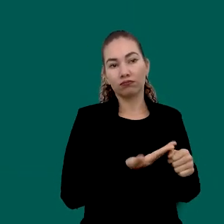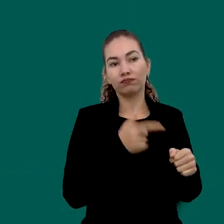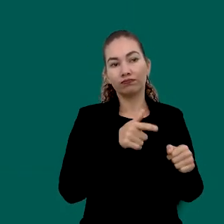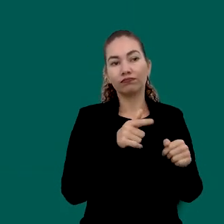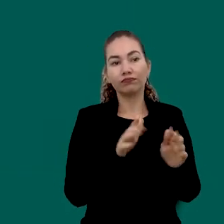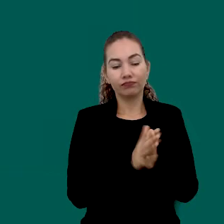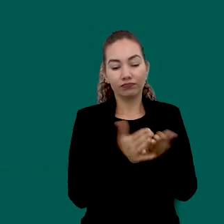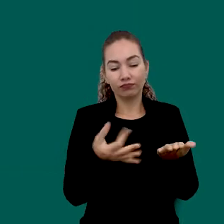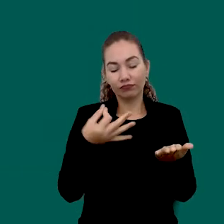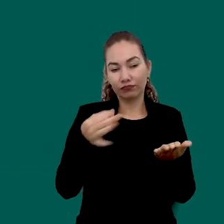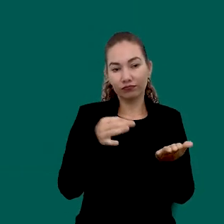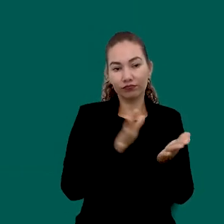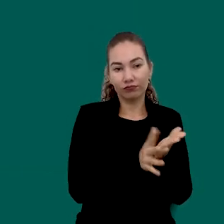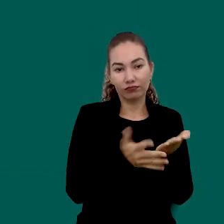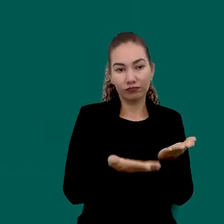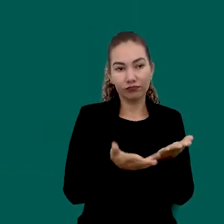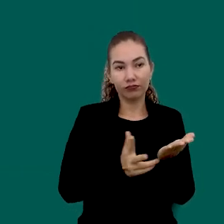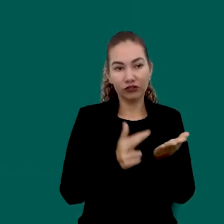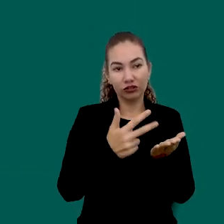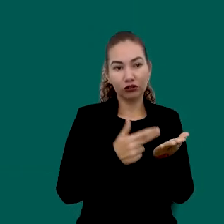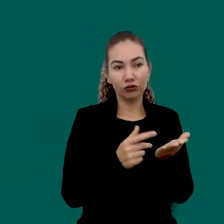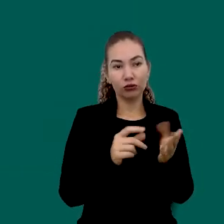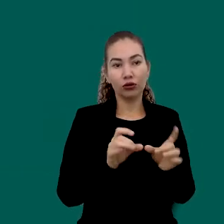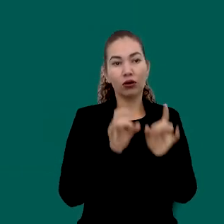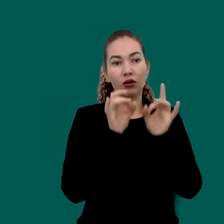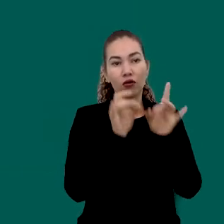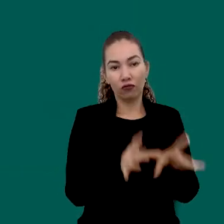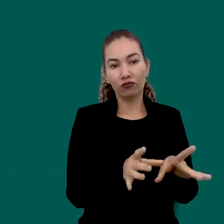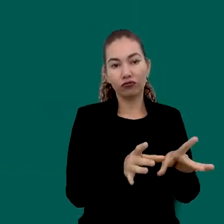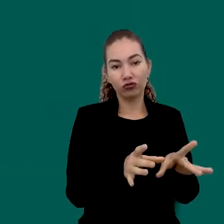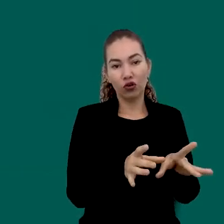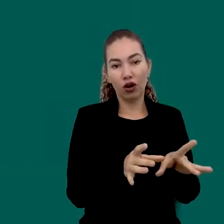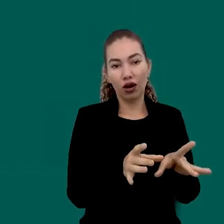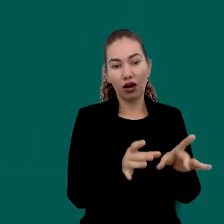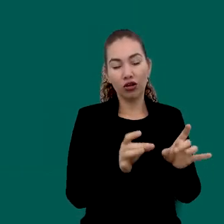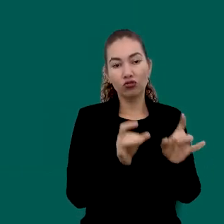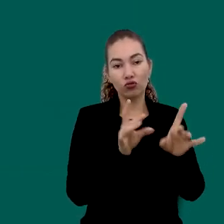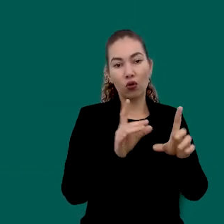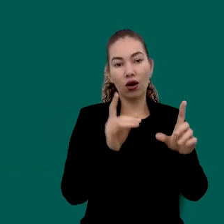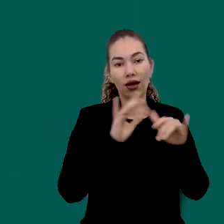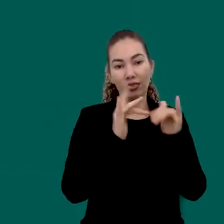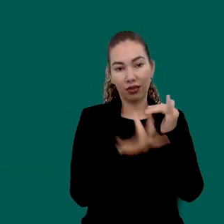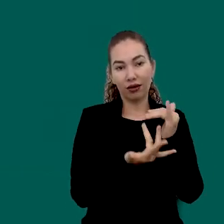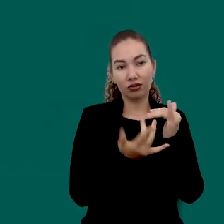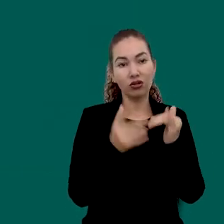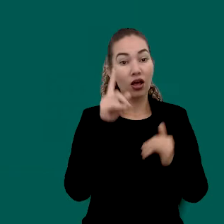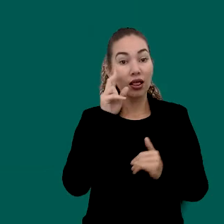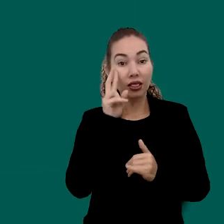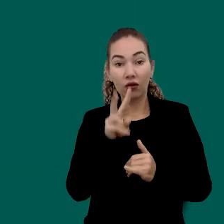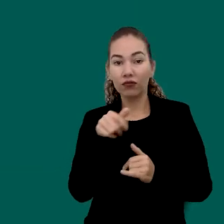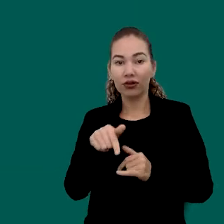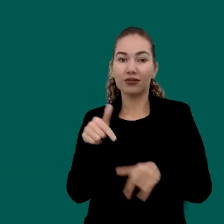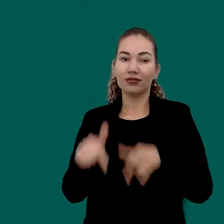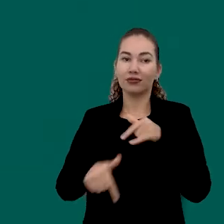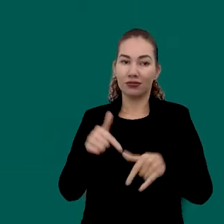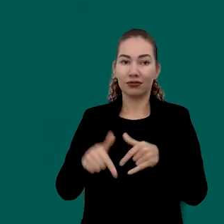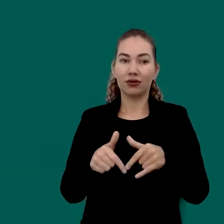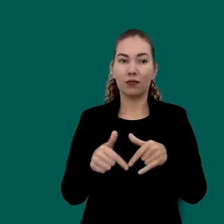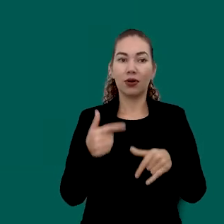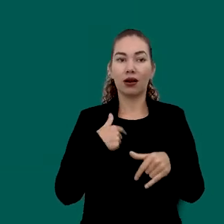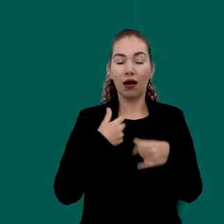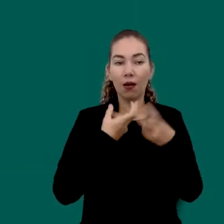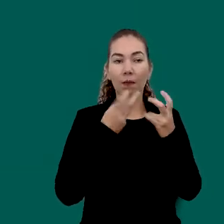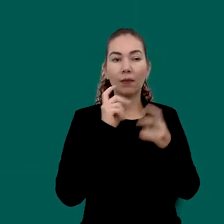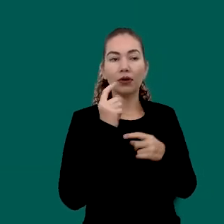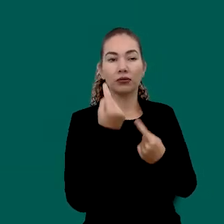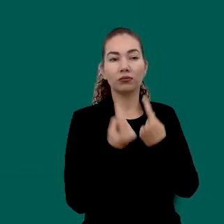ele tem o quê? Ele ainda é pegar o encartezinho dele, recortar as fotinhos dos produtos e jogar na rede, né, e colocar na rede. A gente não vê todo